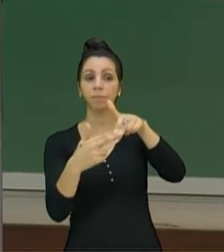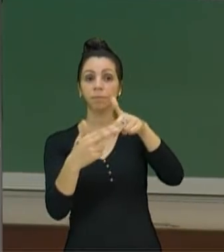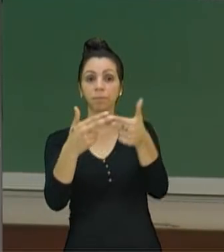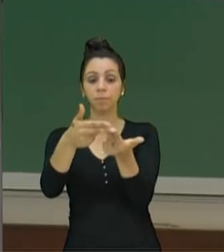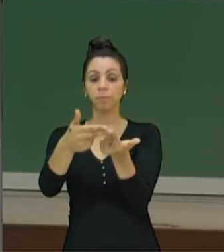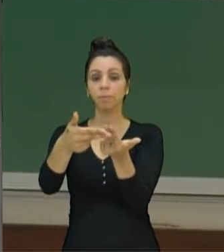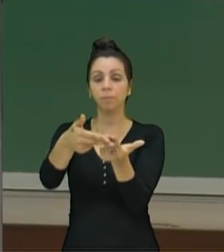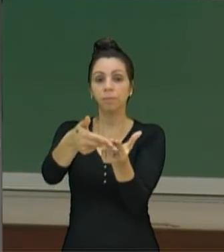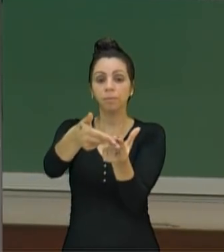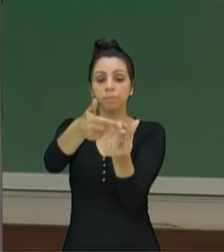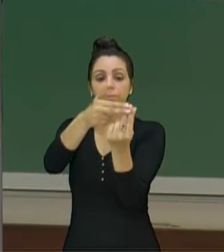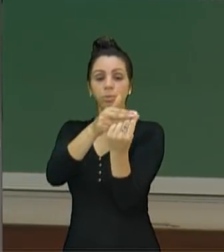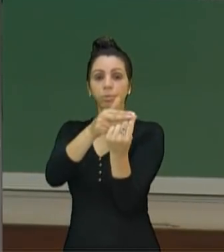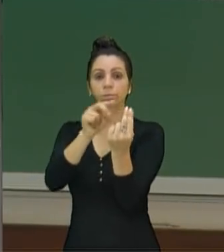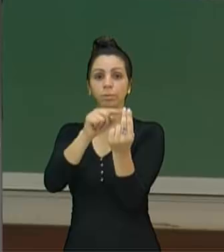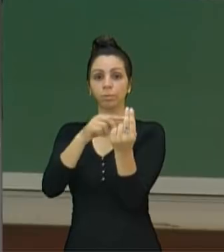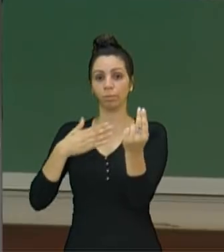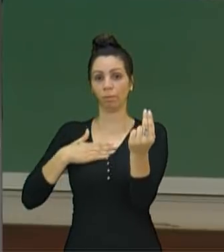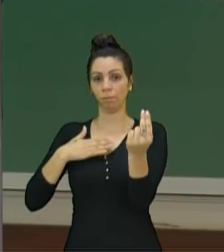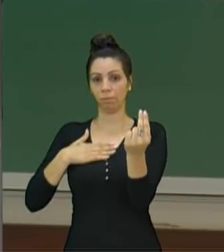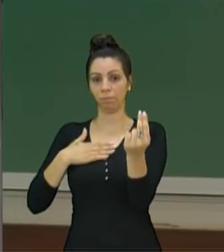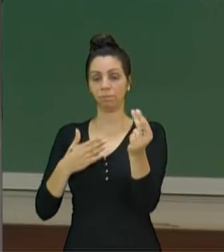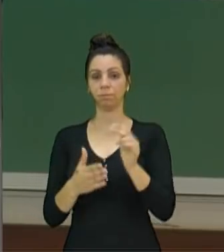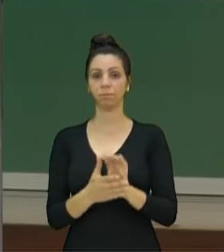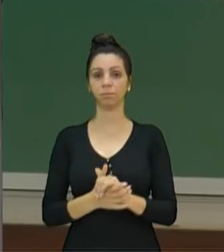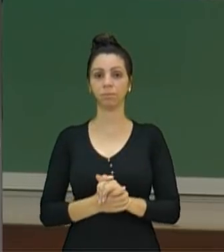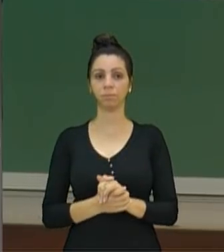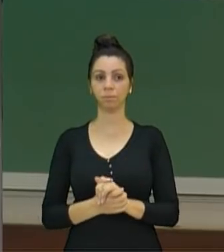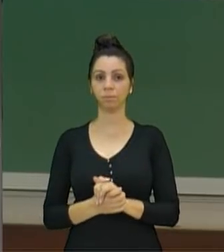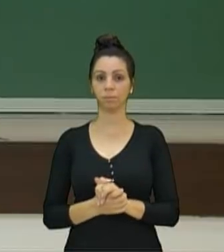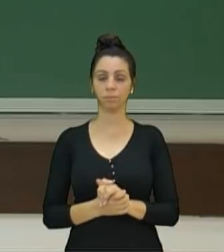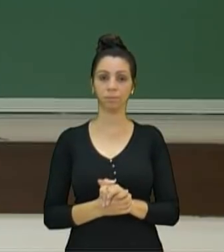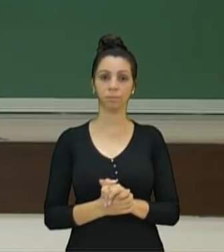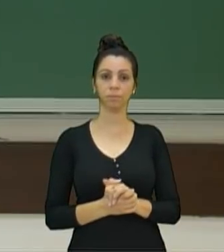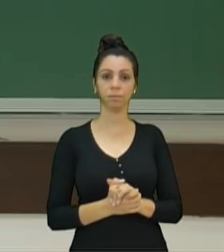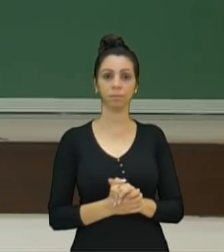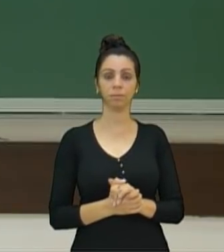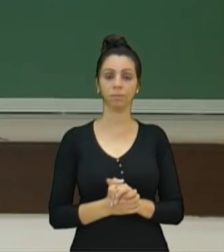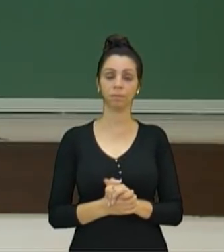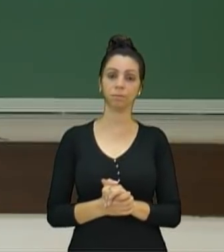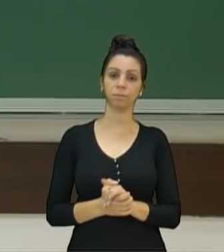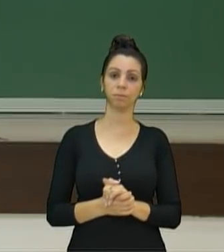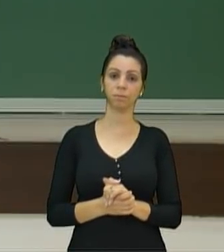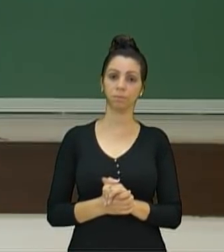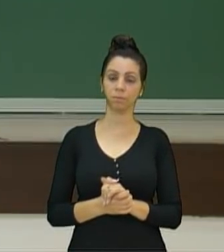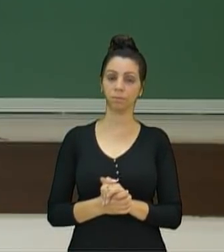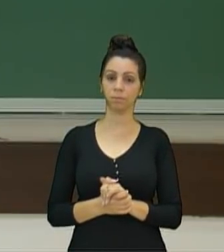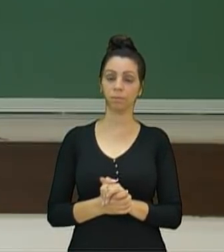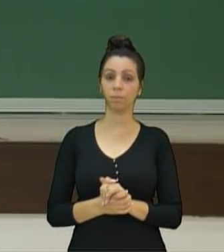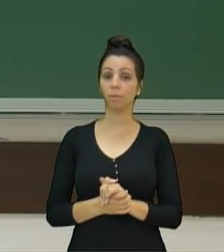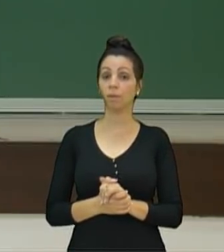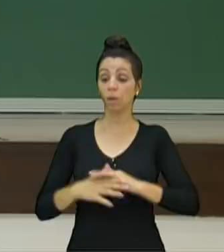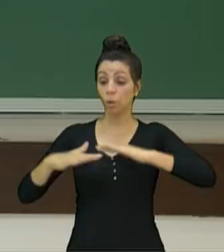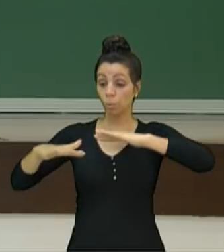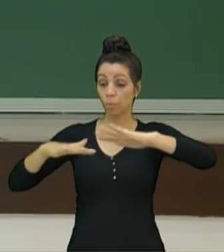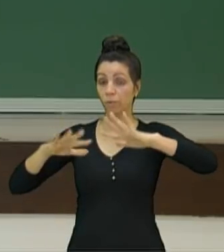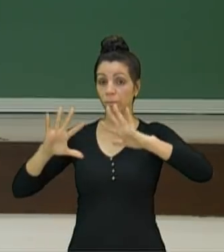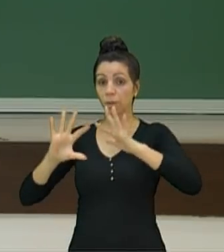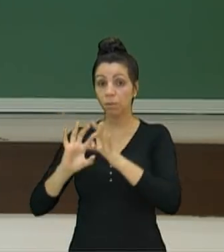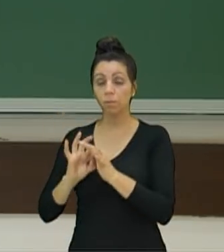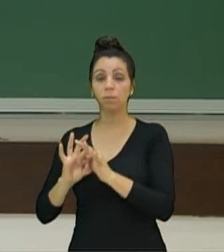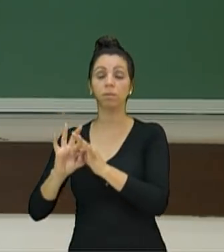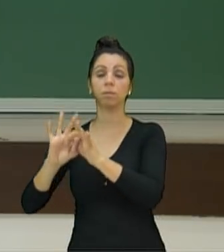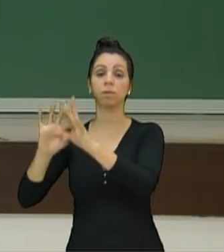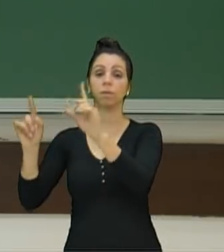junto do seu tronco, tá? E ainda temos aqui o movimento livre, que é a combinação de um